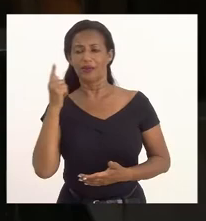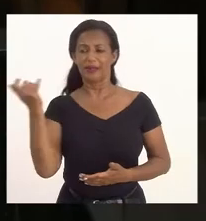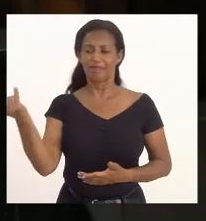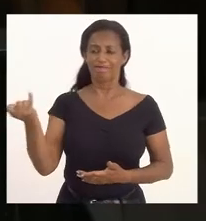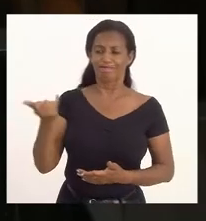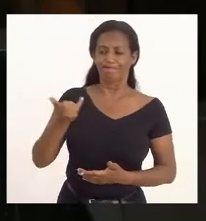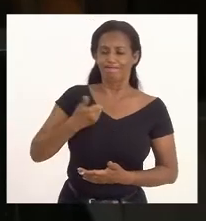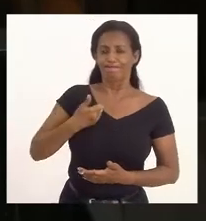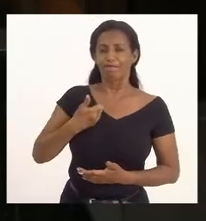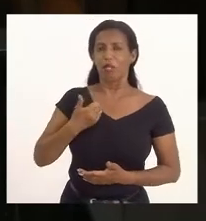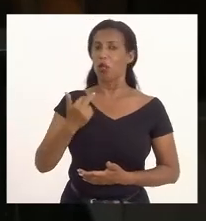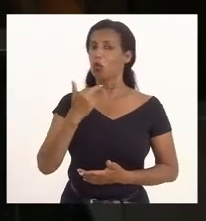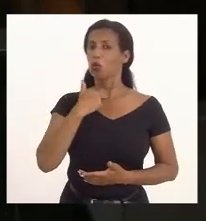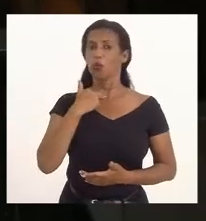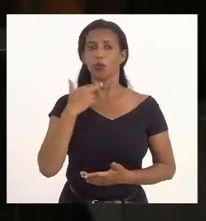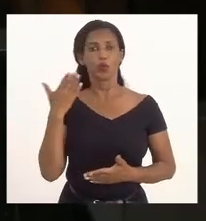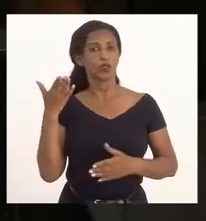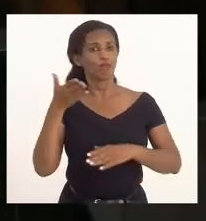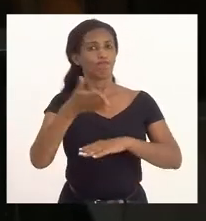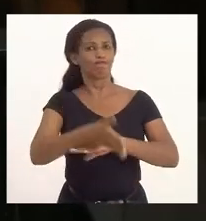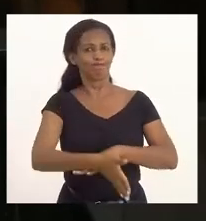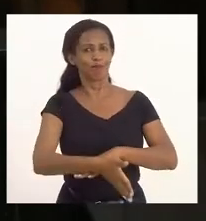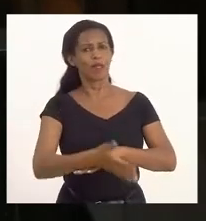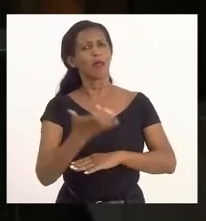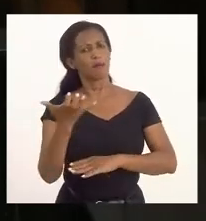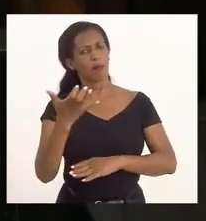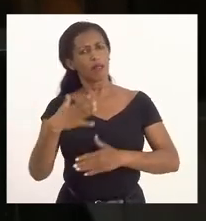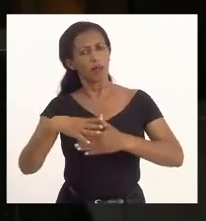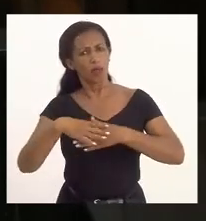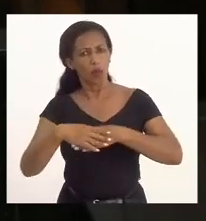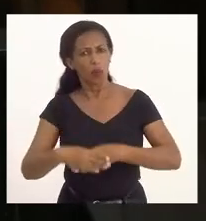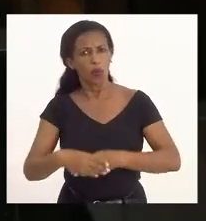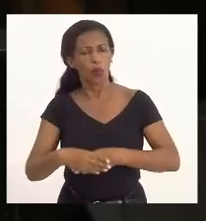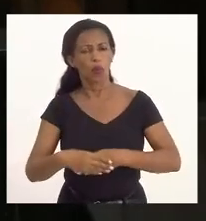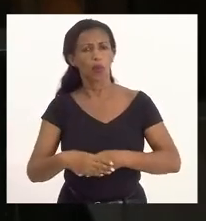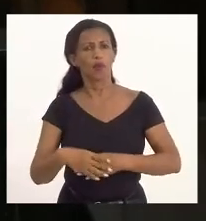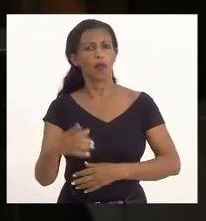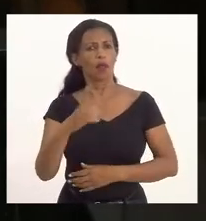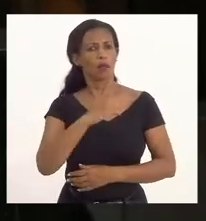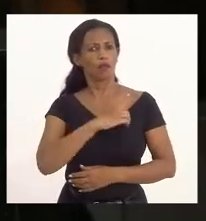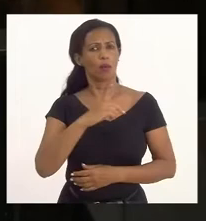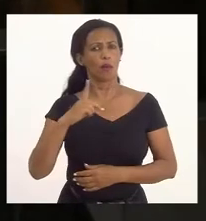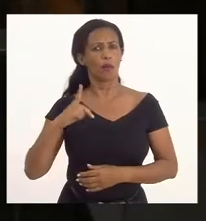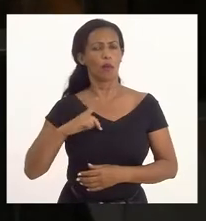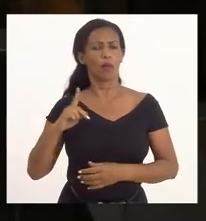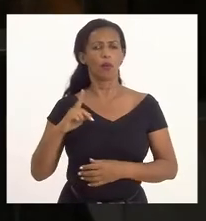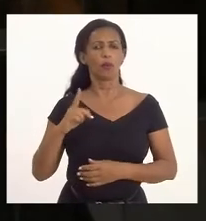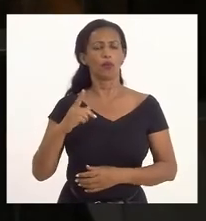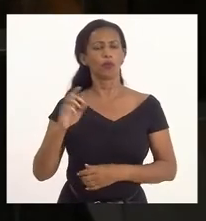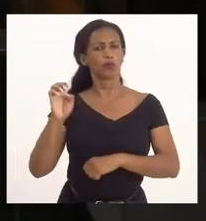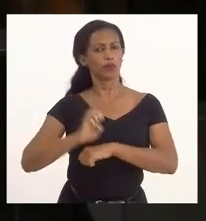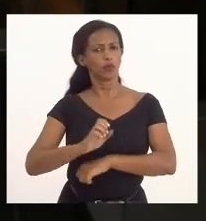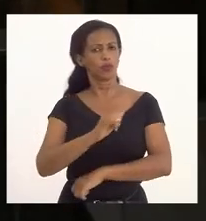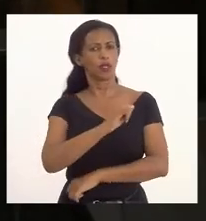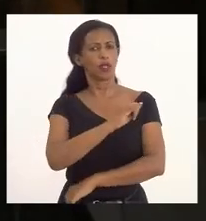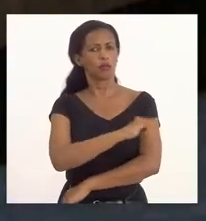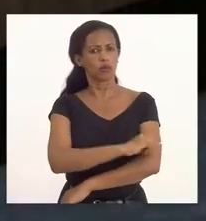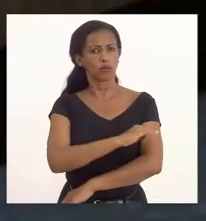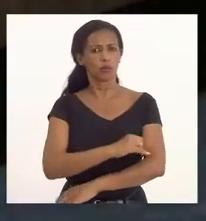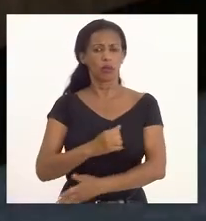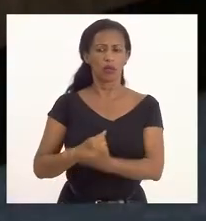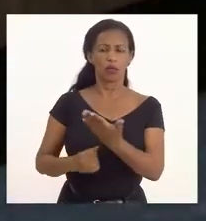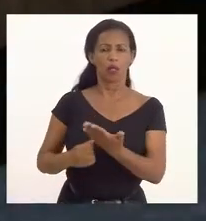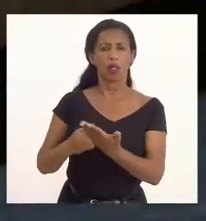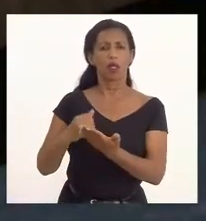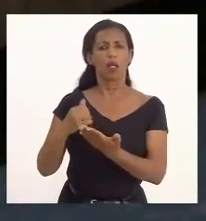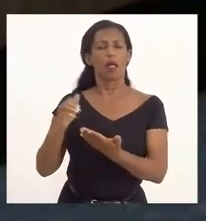pude comparecer, mas quero aqui cumprimentar a Associação de Defensores e Defensoras Públicas do Estado do Rio de Janeiro, na figura da defensora Andréa